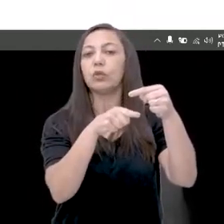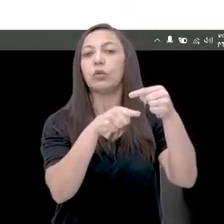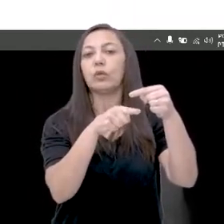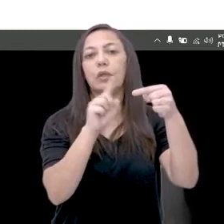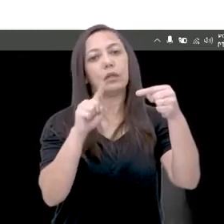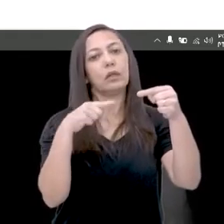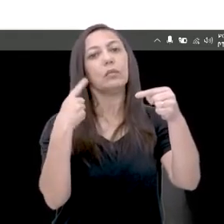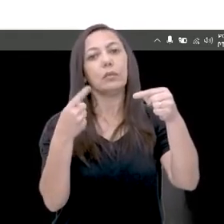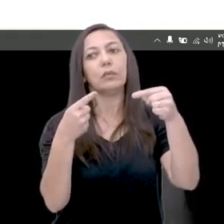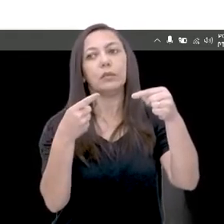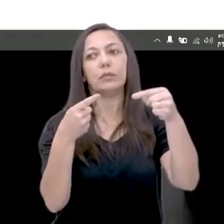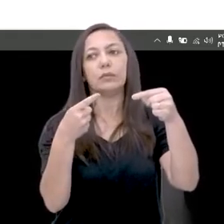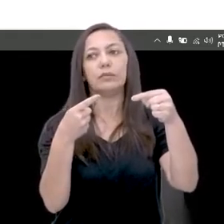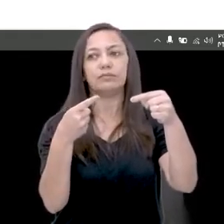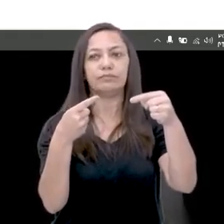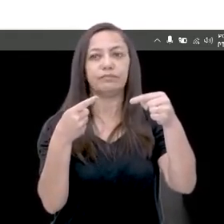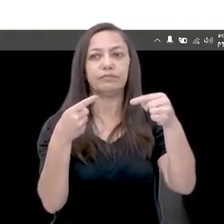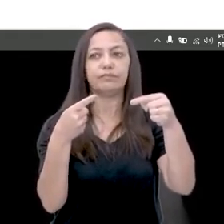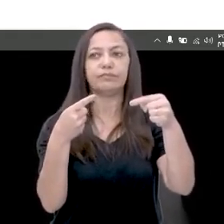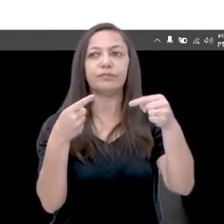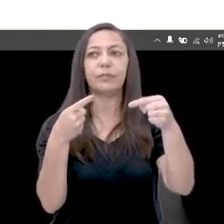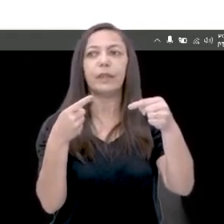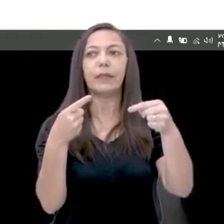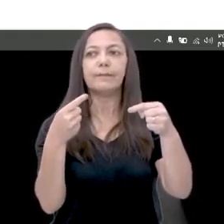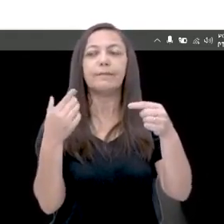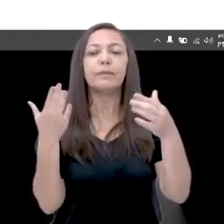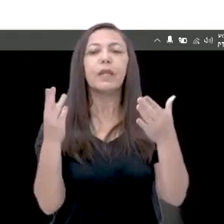o denominador desta fração.